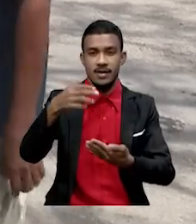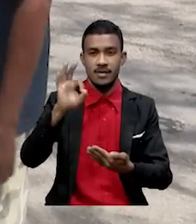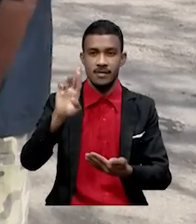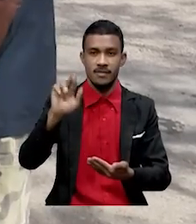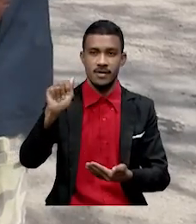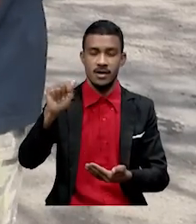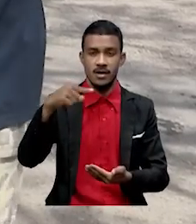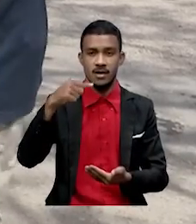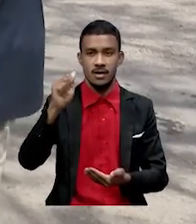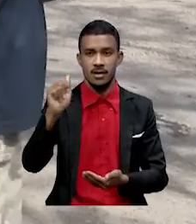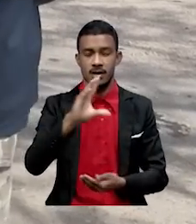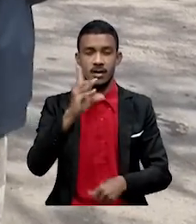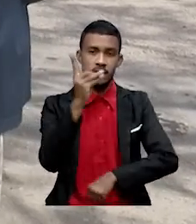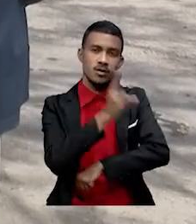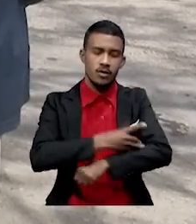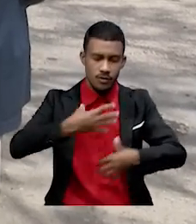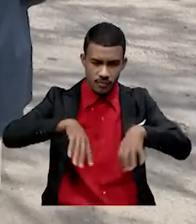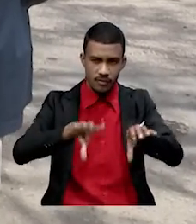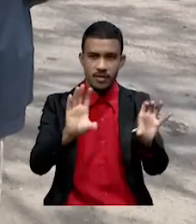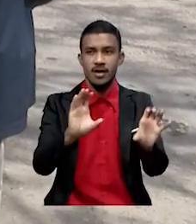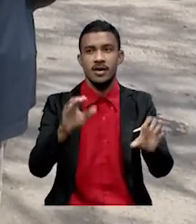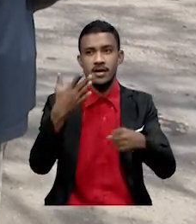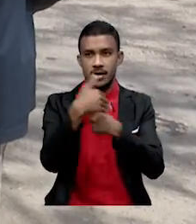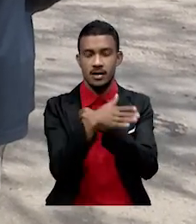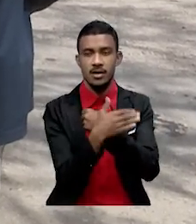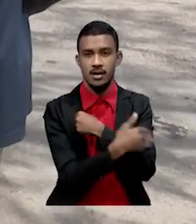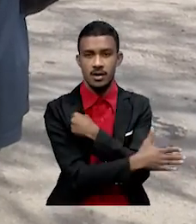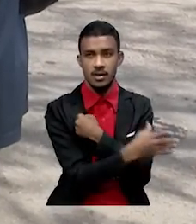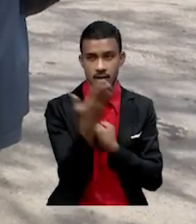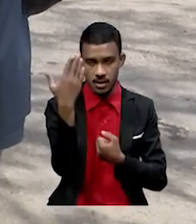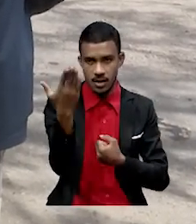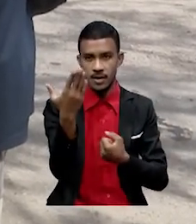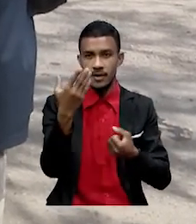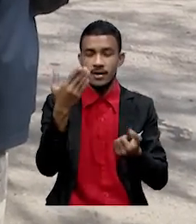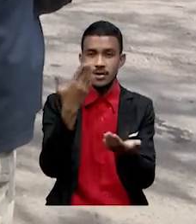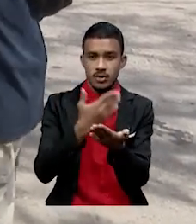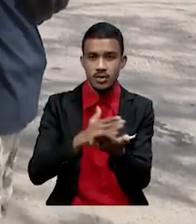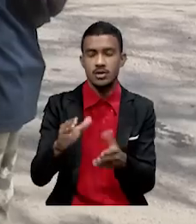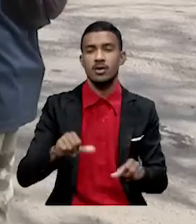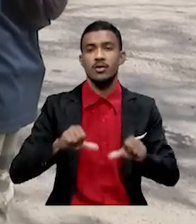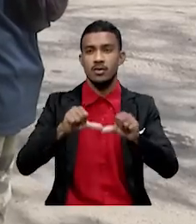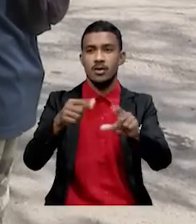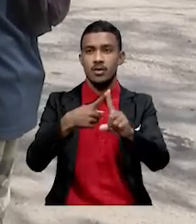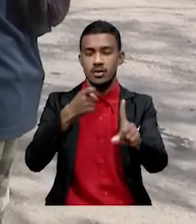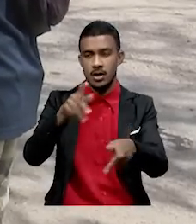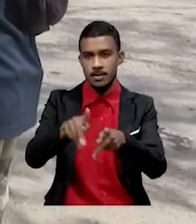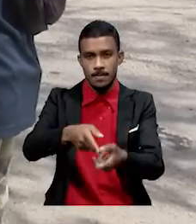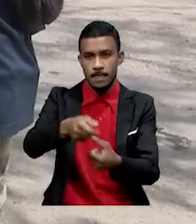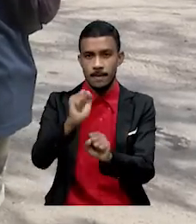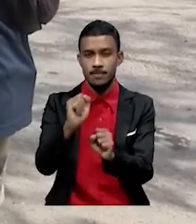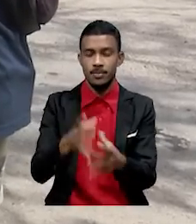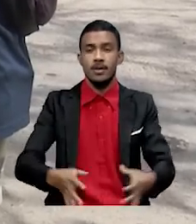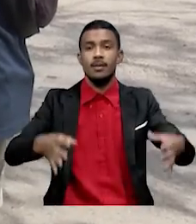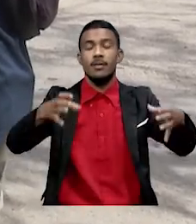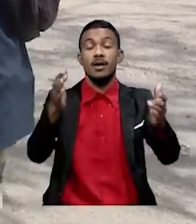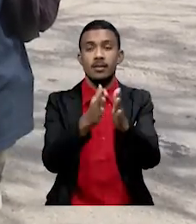Wankia kada loron fan ikan. Nebe ne so satutan usi pescador sira. Kada balde pot ida